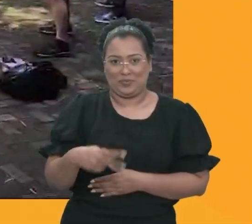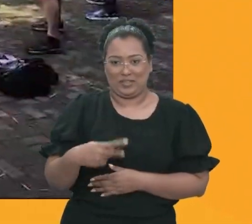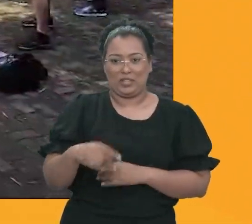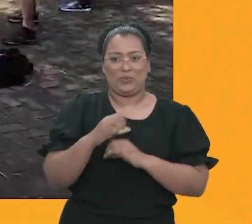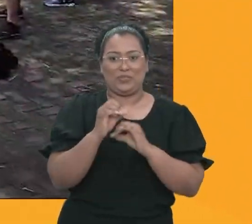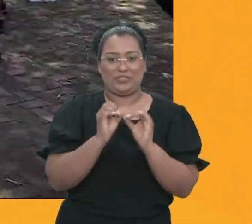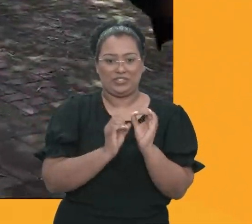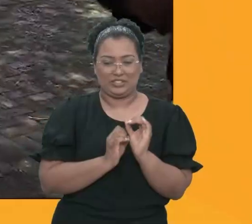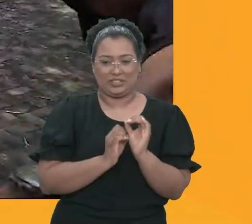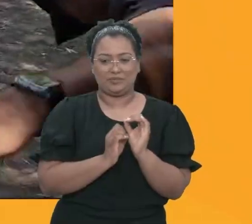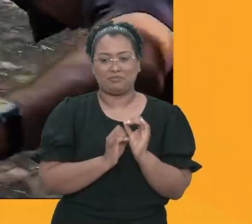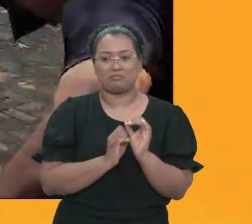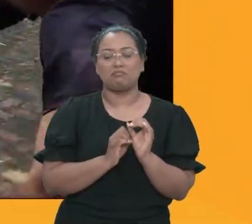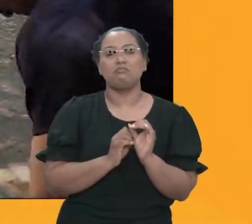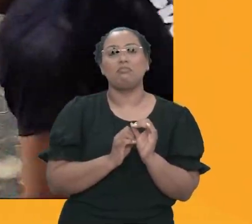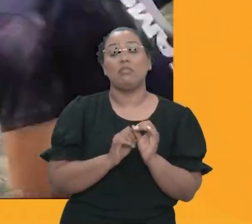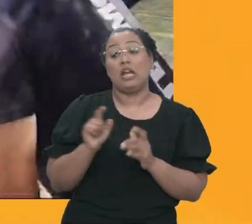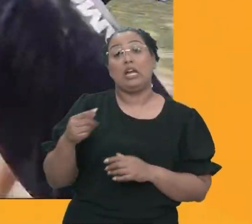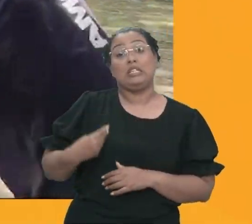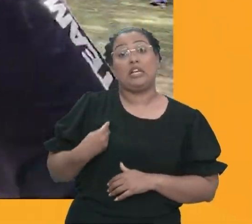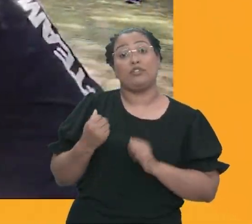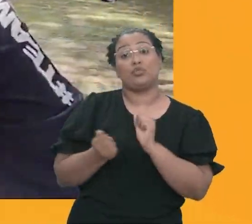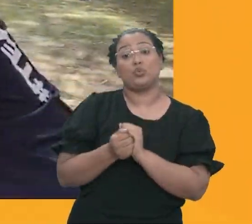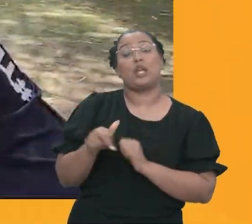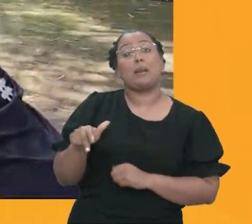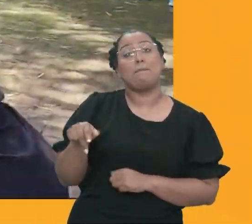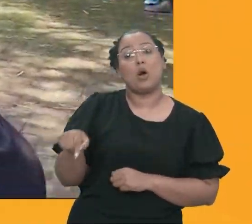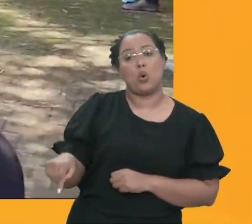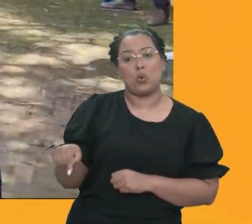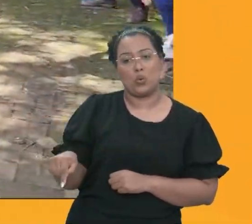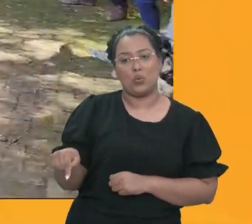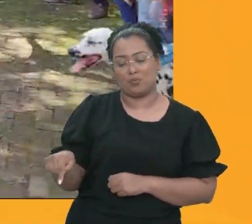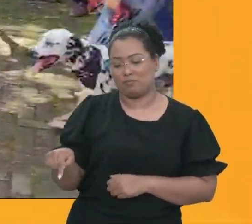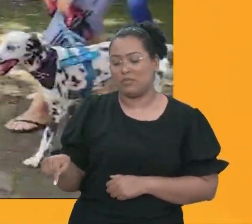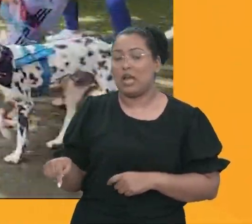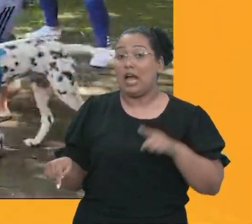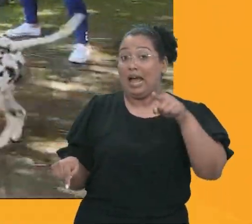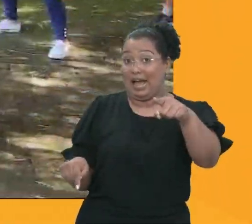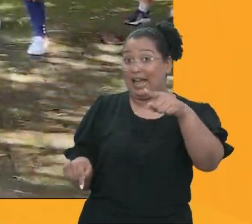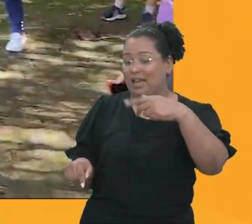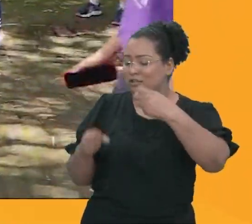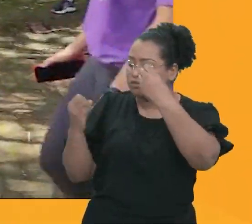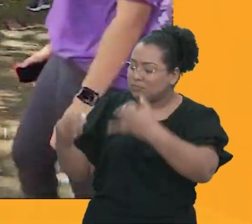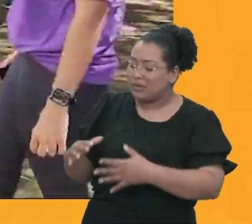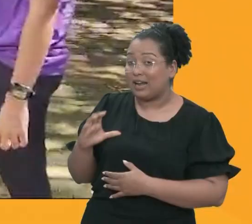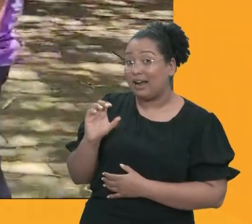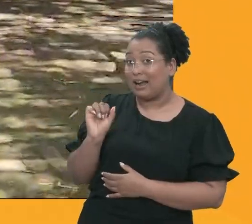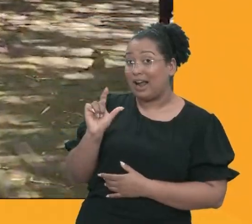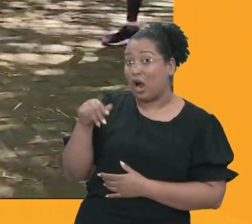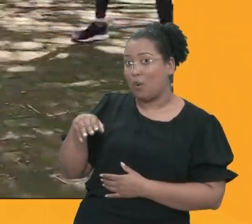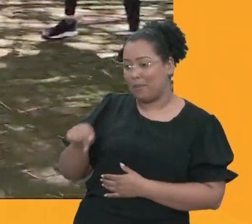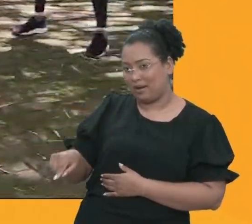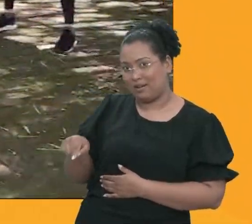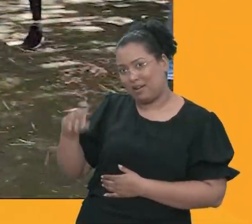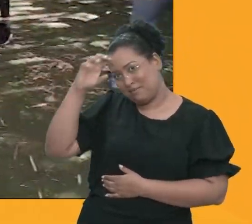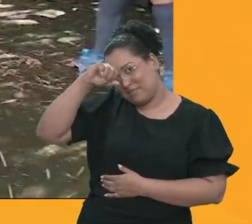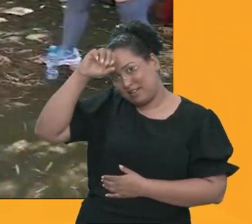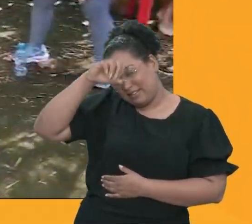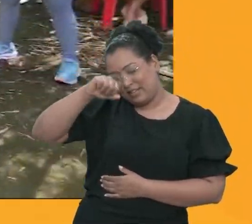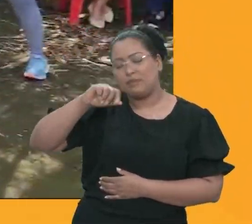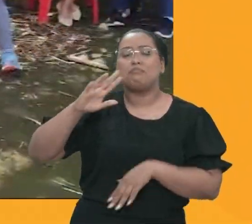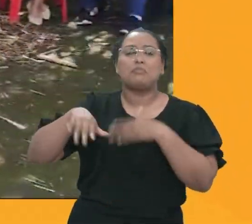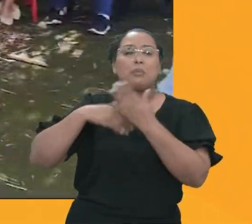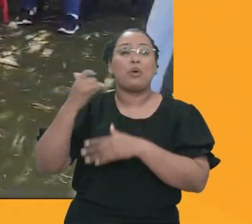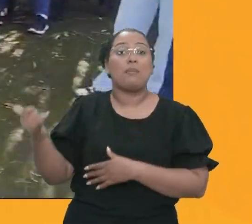E ela estava com um irmão pequeno. E a gente estava explicando o calma para esse irmão. E depois ela veio entrar em contato conosco e disse